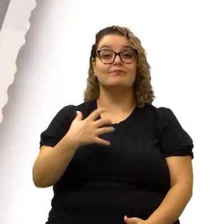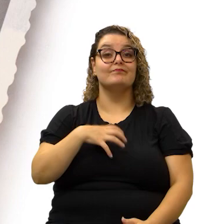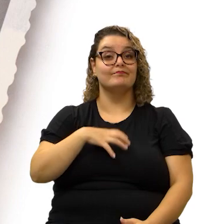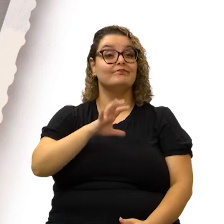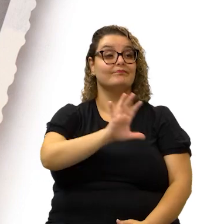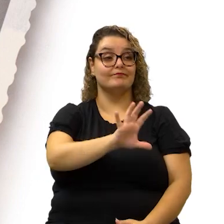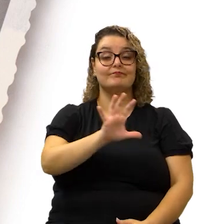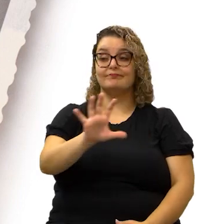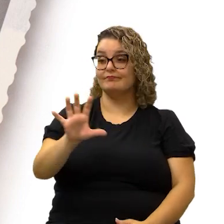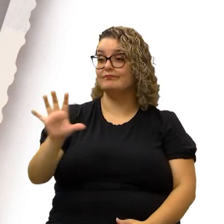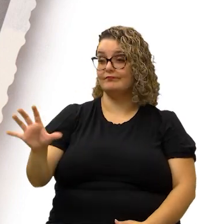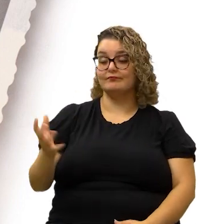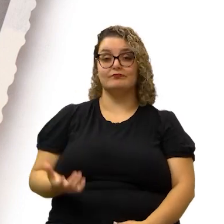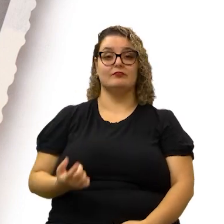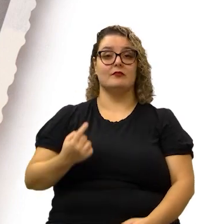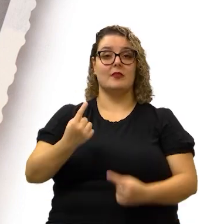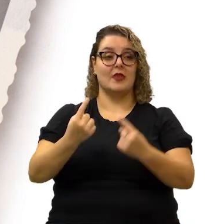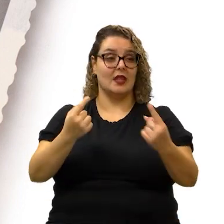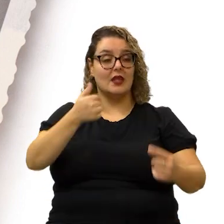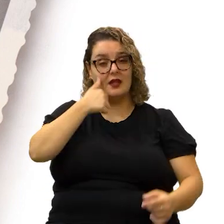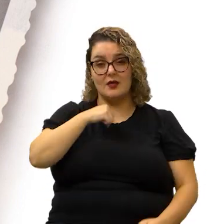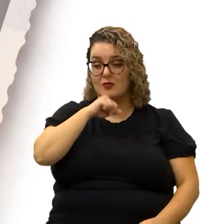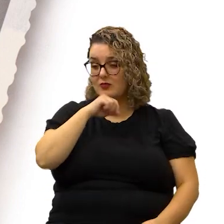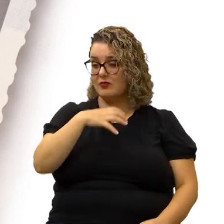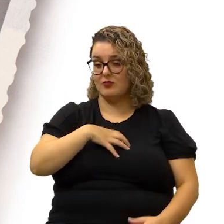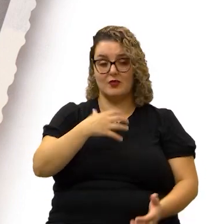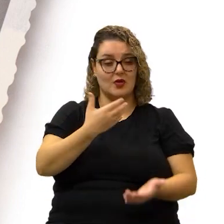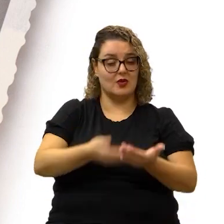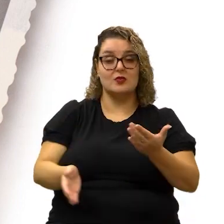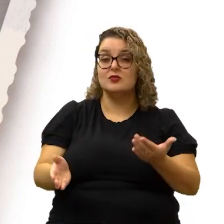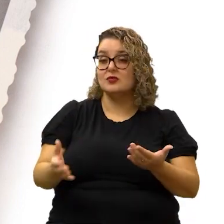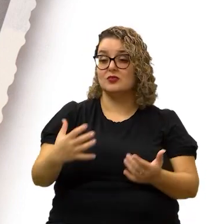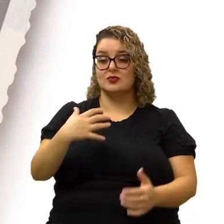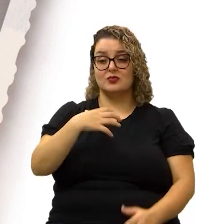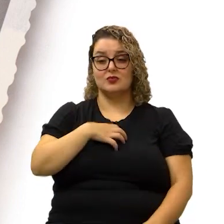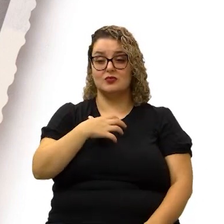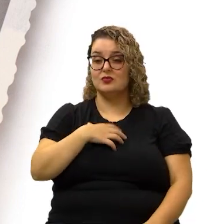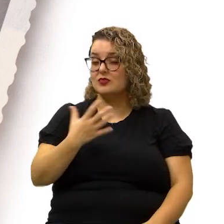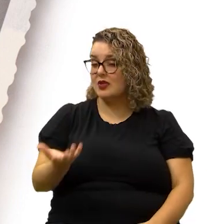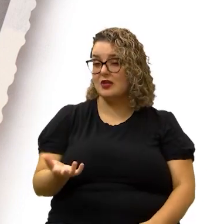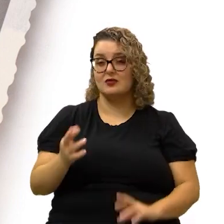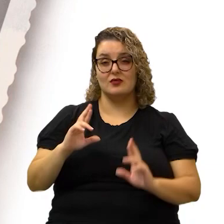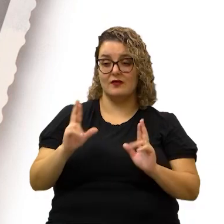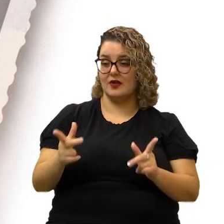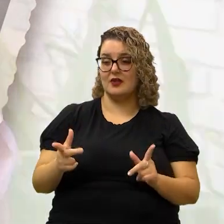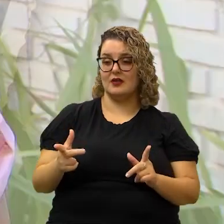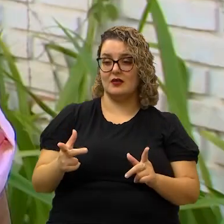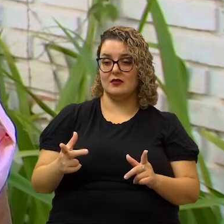é única, né, de cada um. Cada mãezinha que está aqui perdeu de uma certa maneira,